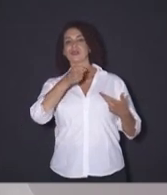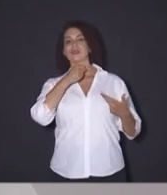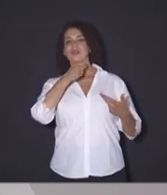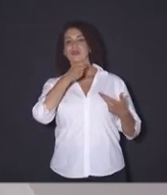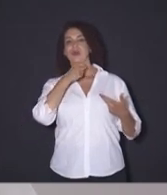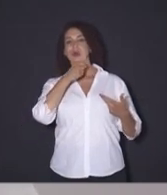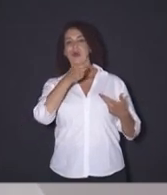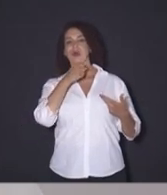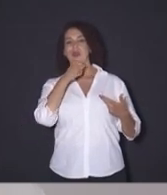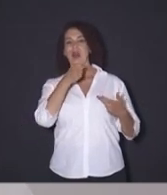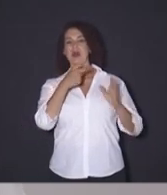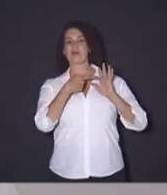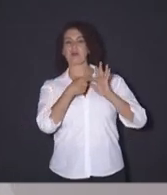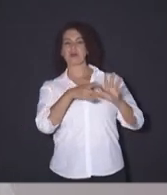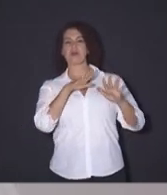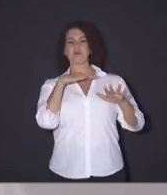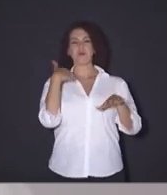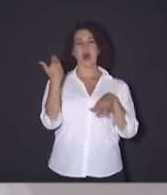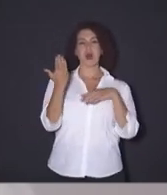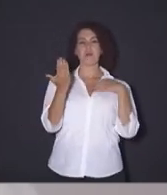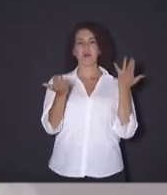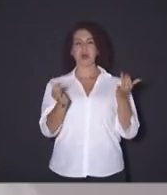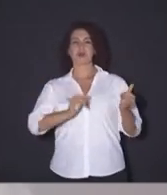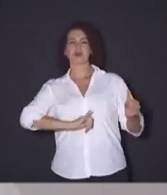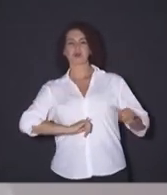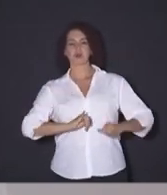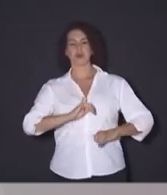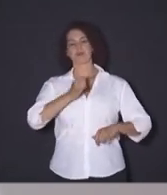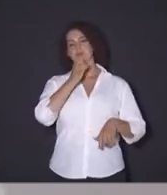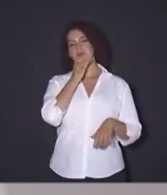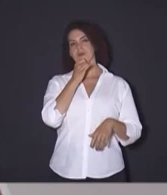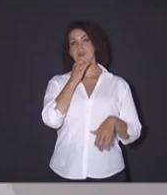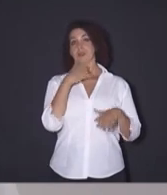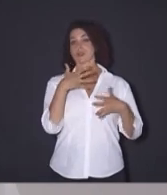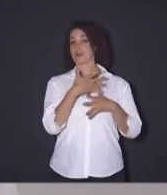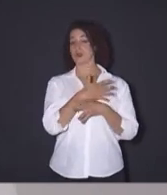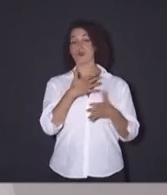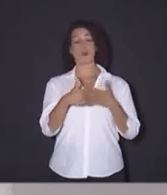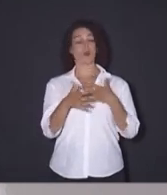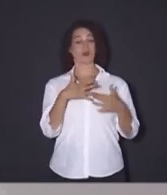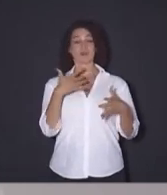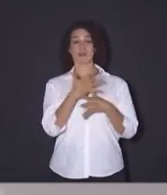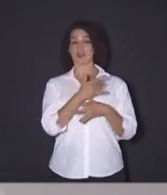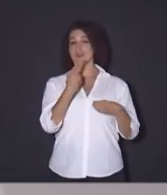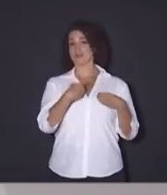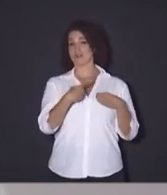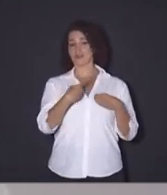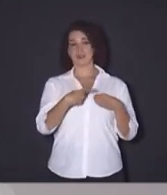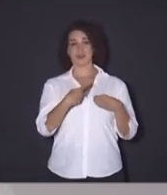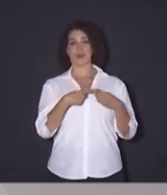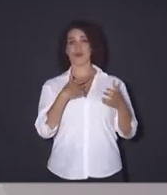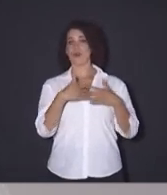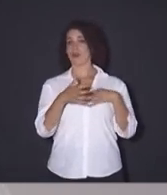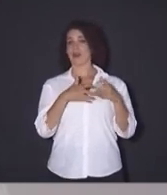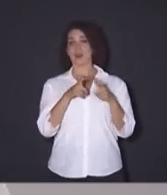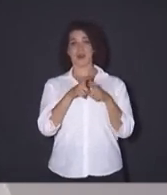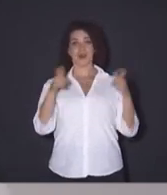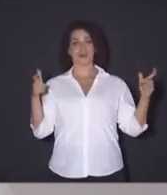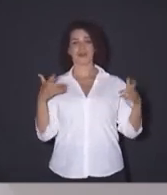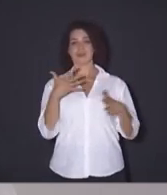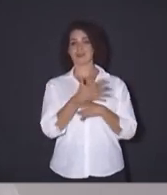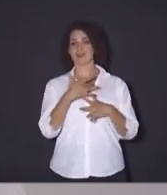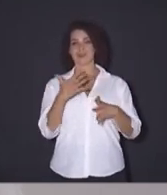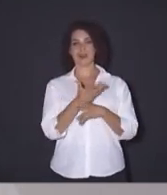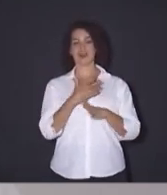é muito comum em qualquer cidade do interior da bahia em qualquer cidade em grandes cidade também todo